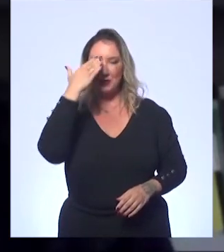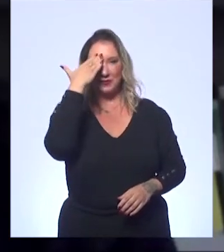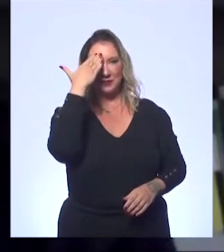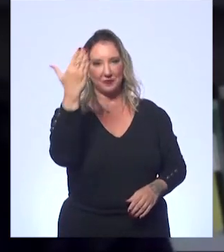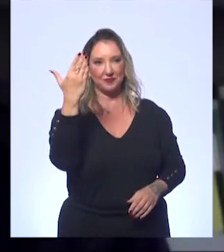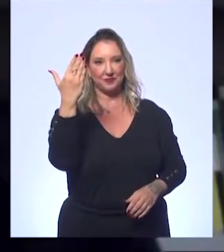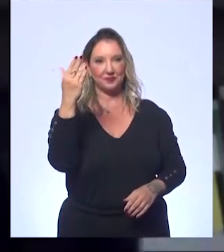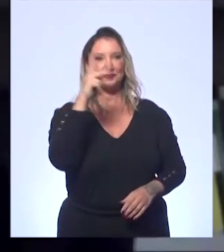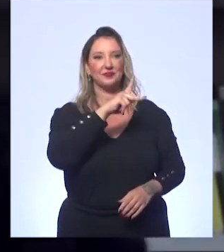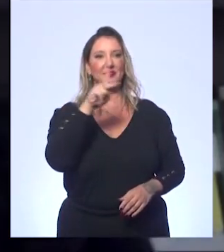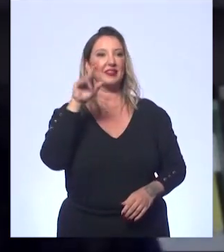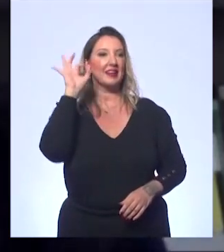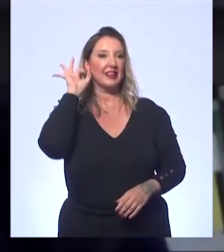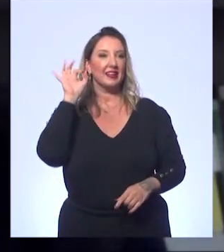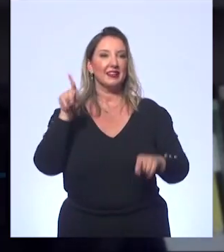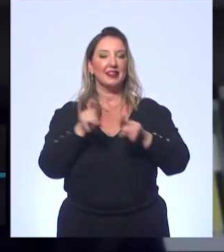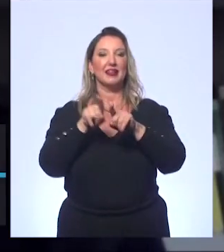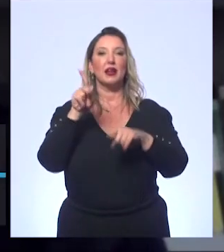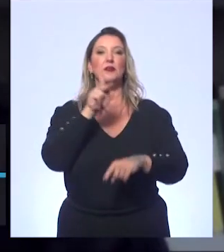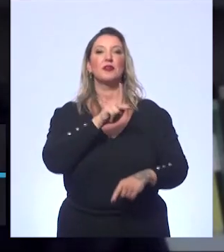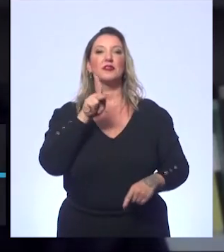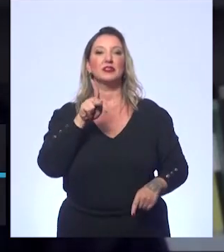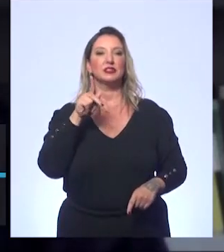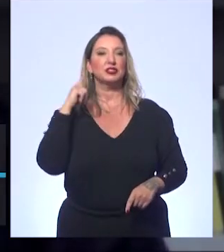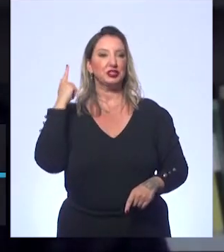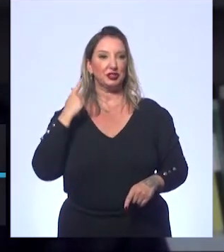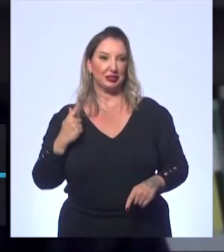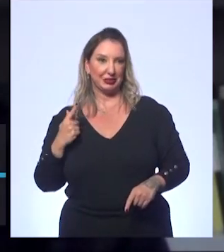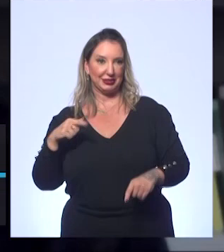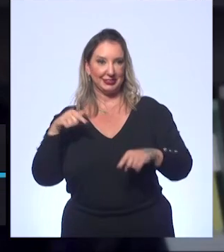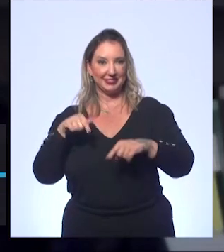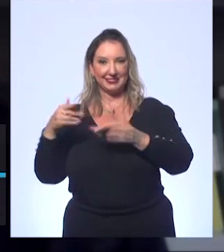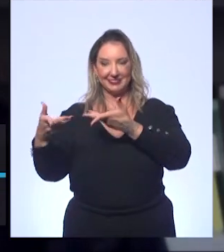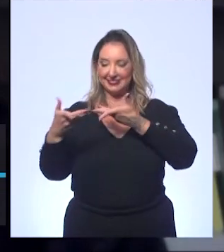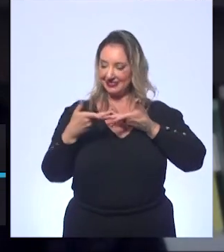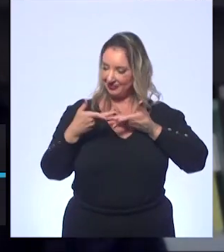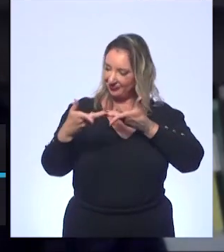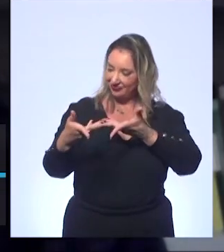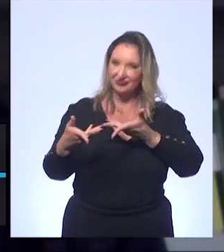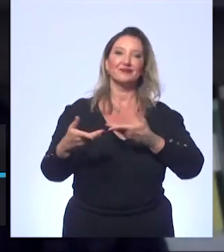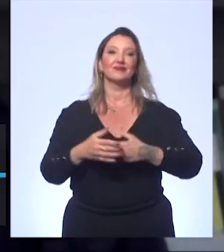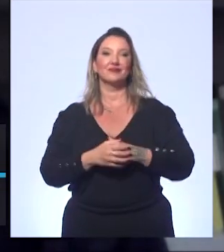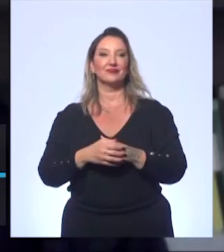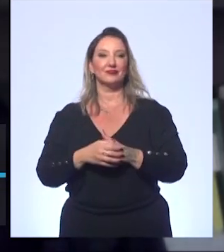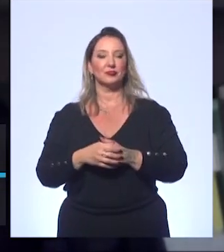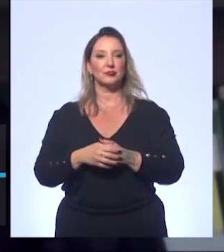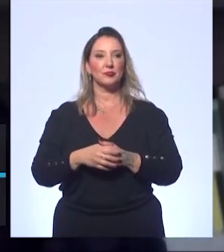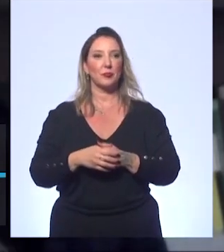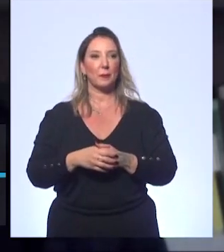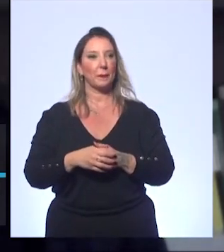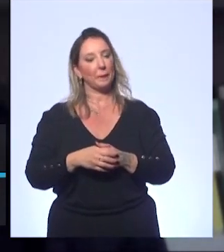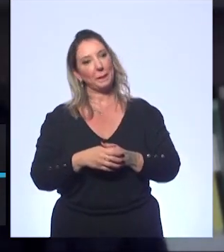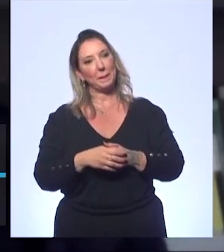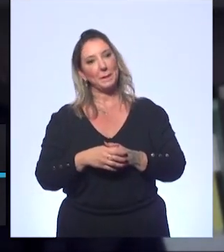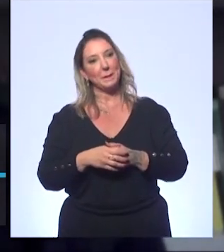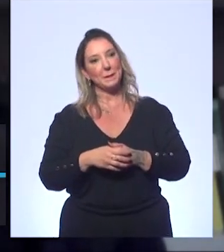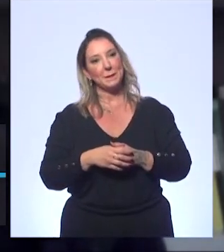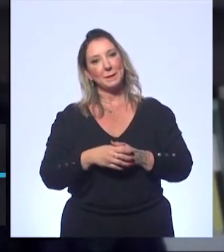professor Anderson e a professora Jennifer, por esse convite. É uma hora de